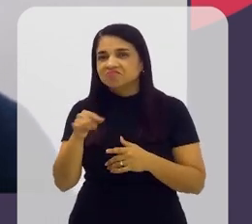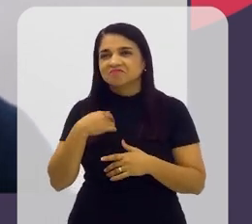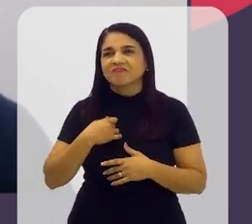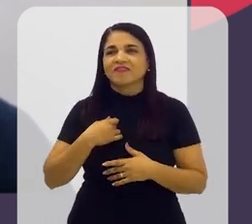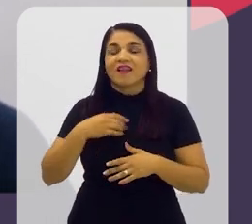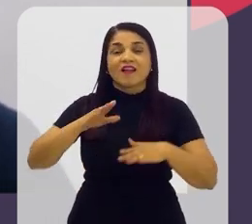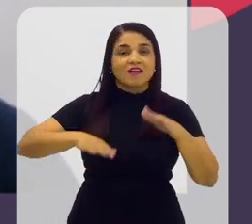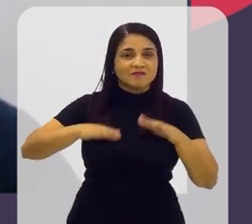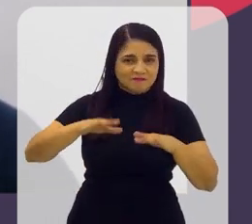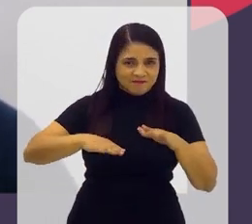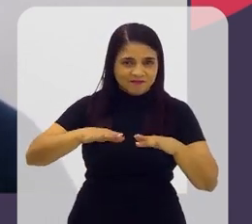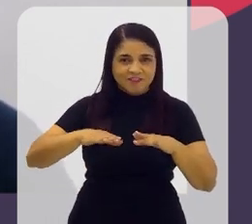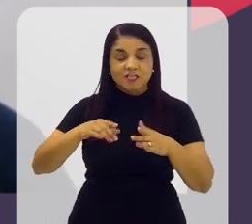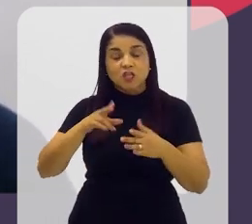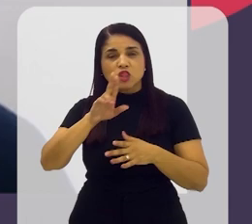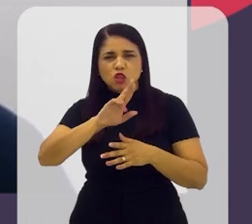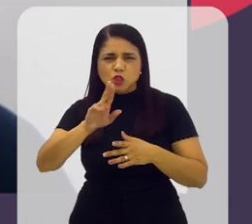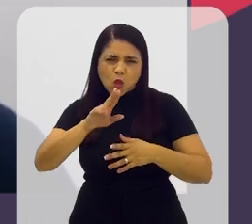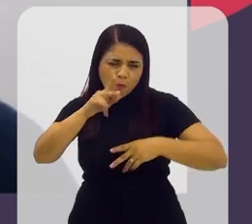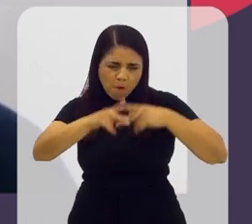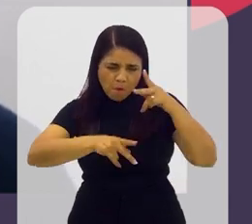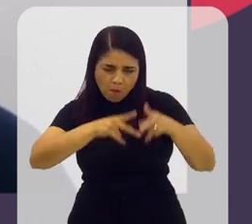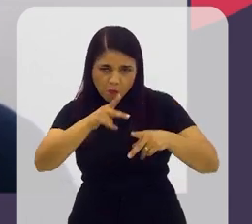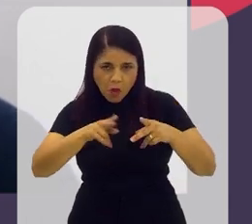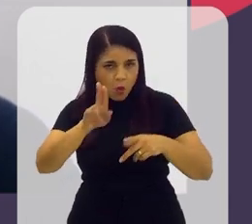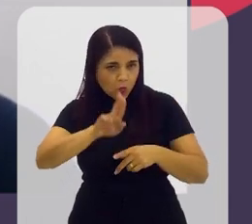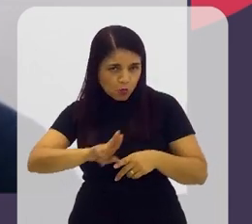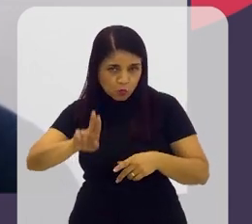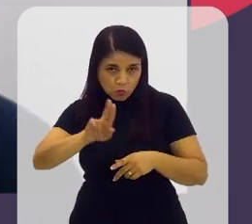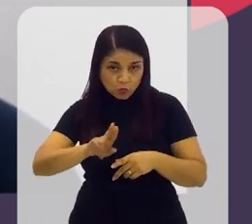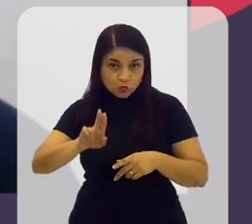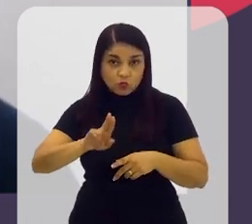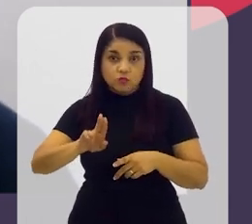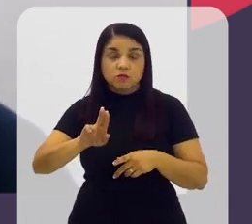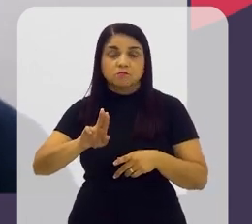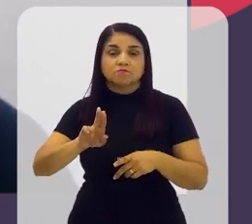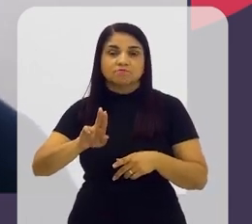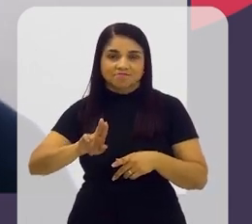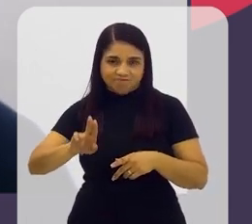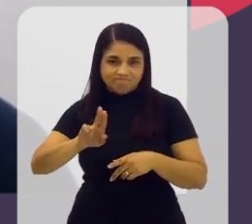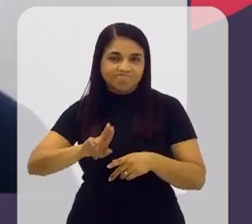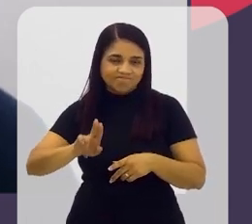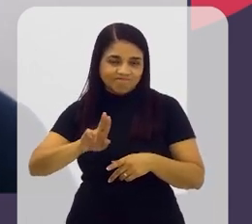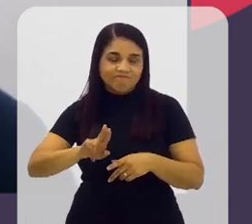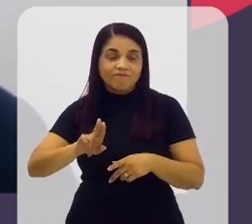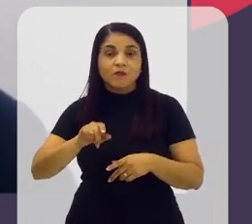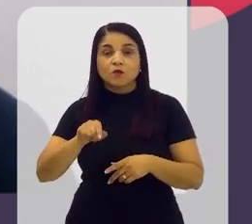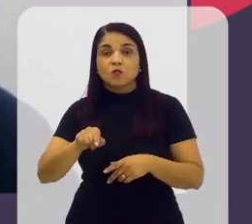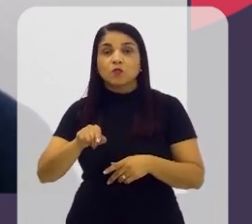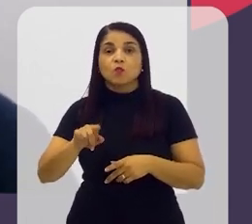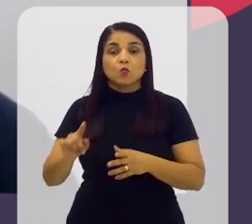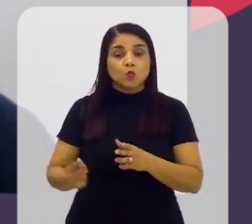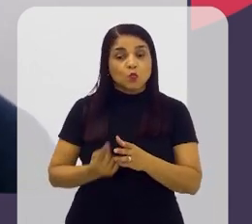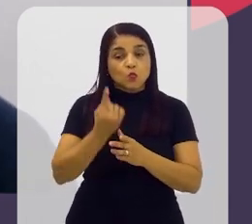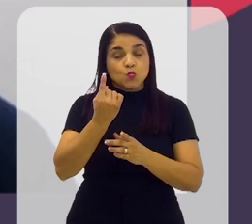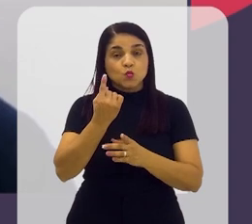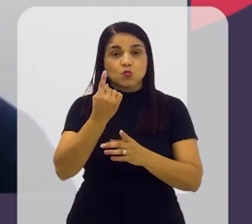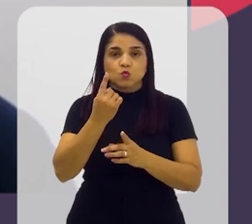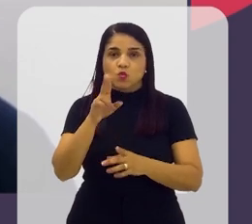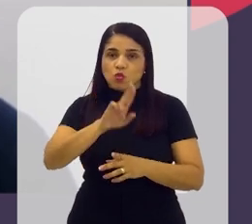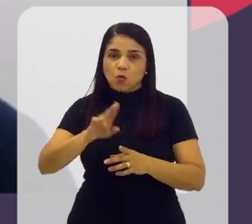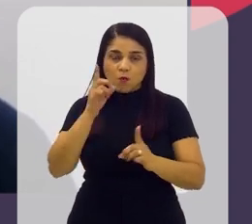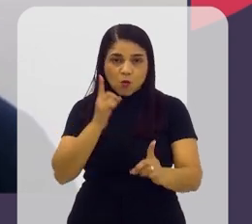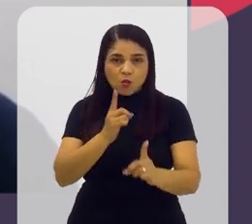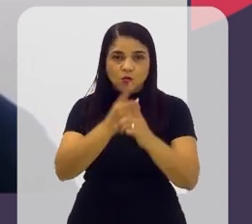muitas vezes tem nomes que são populares, né? Que são usuais, que a população costuma denominar. O único que a gente encontrou